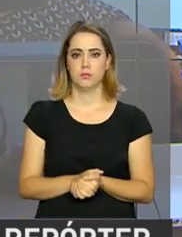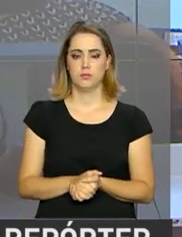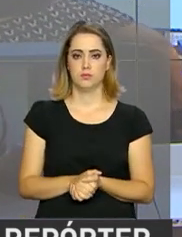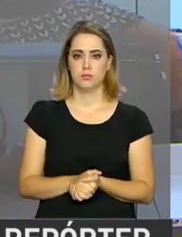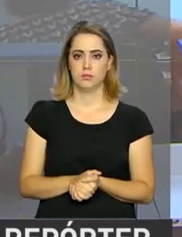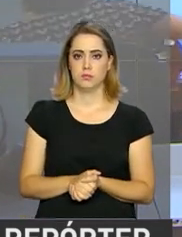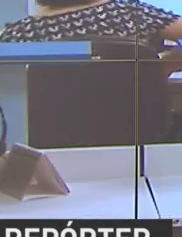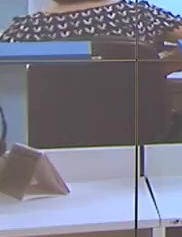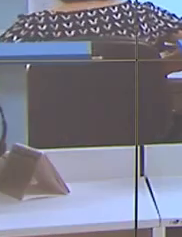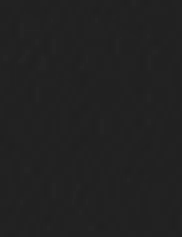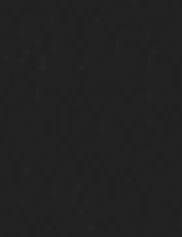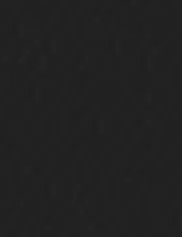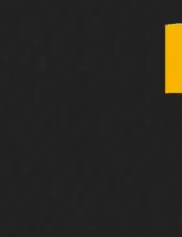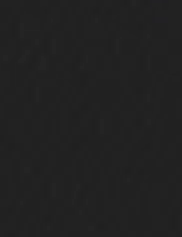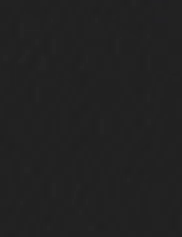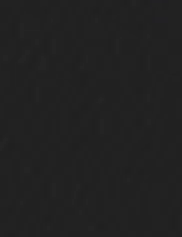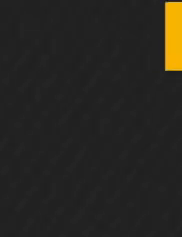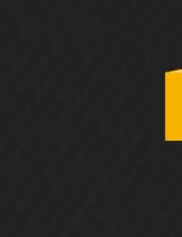federal